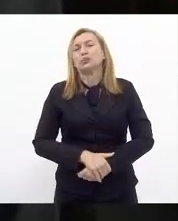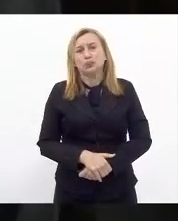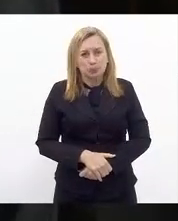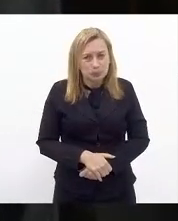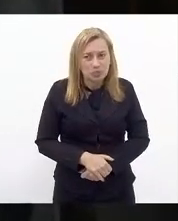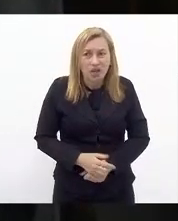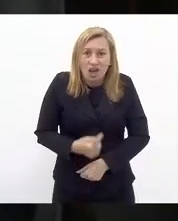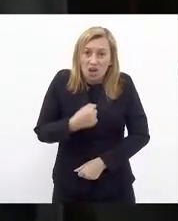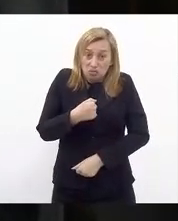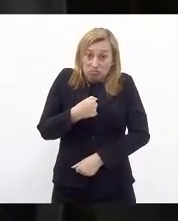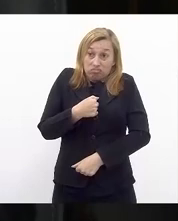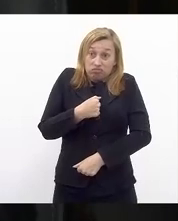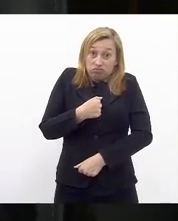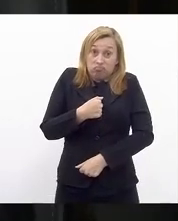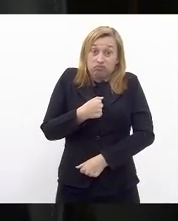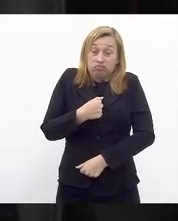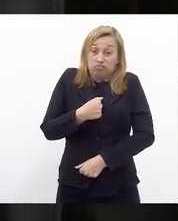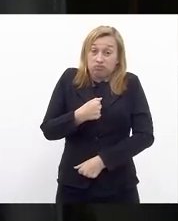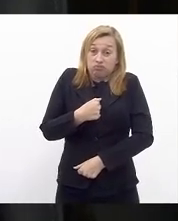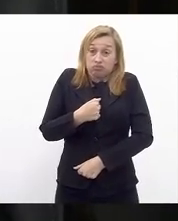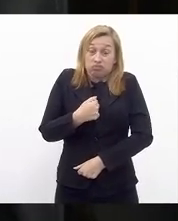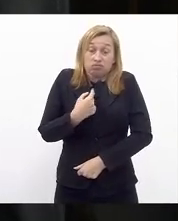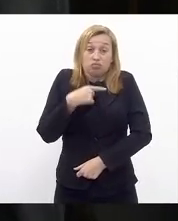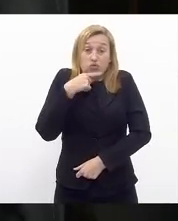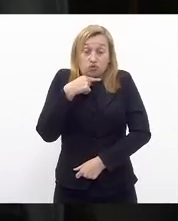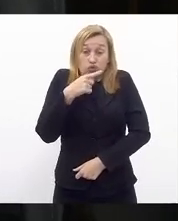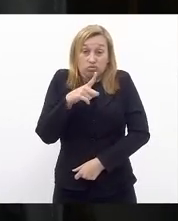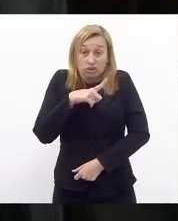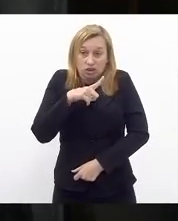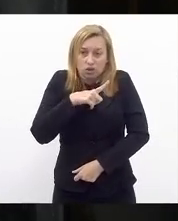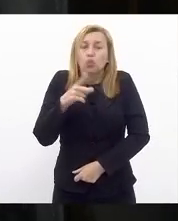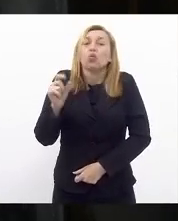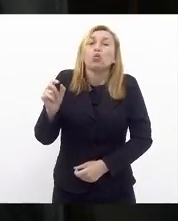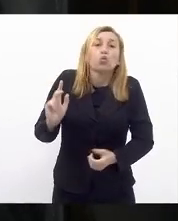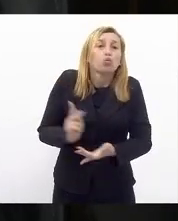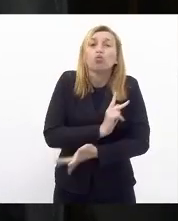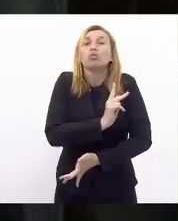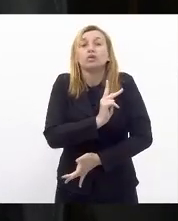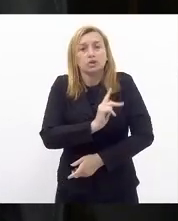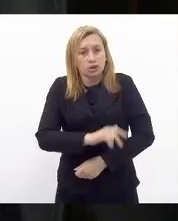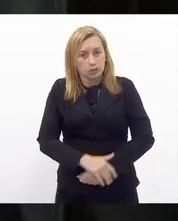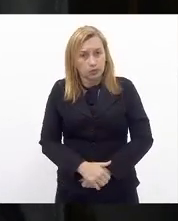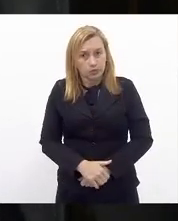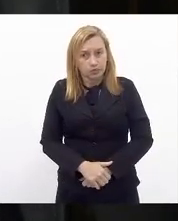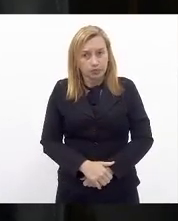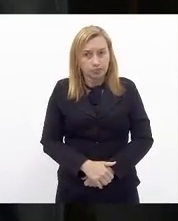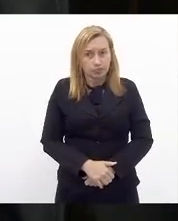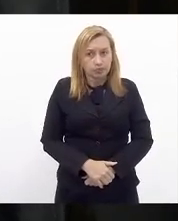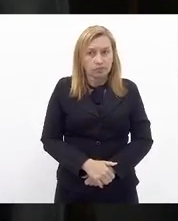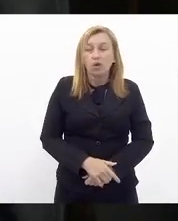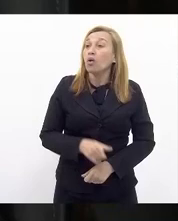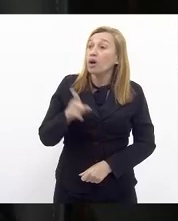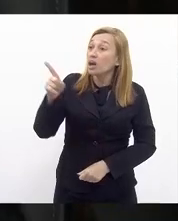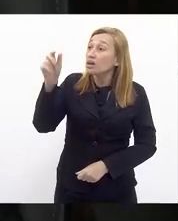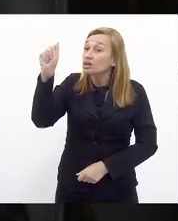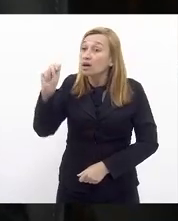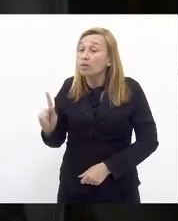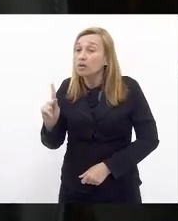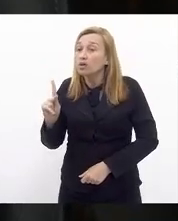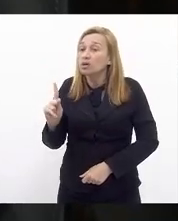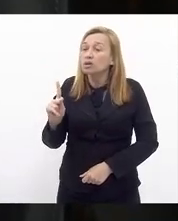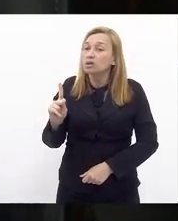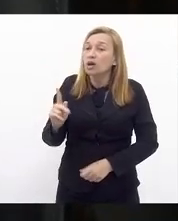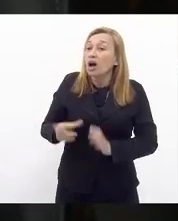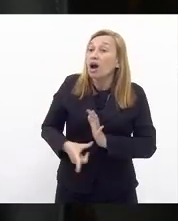eu mesmo Fiquei na dúvida O que que aconteceu com aqueles que se aposentaram